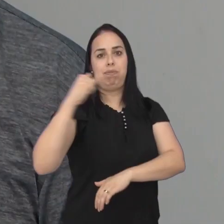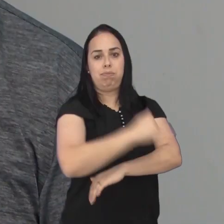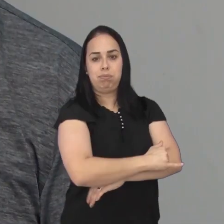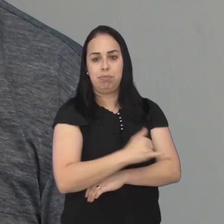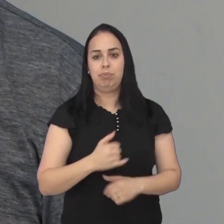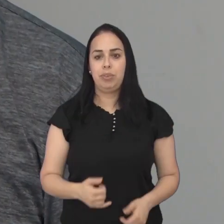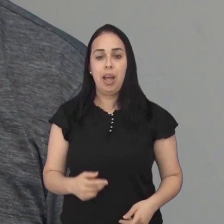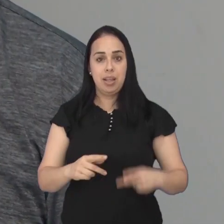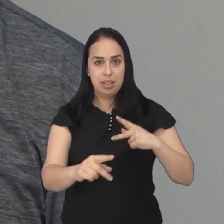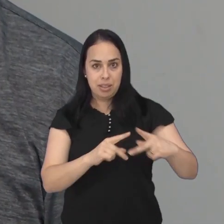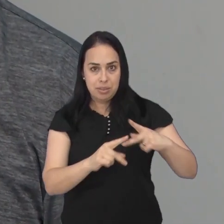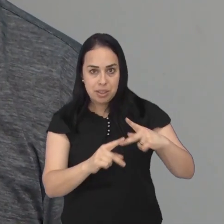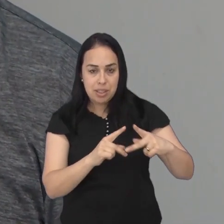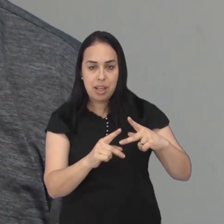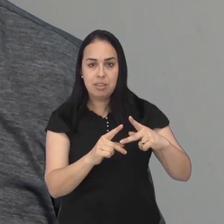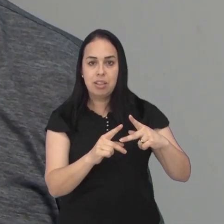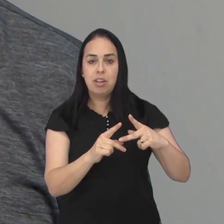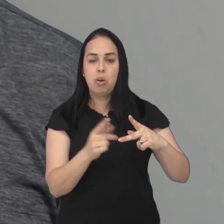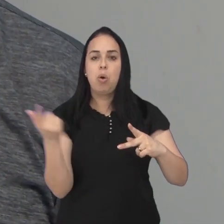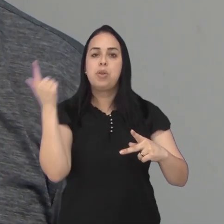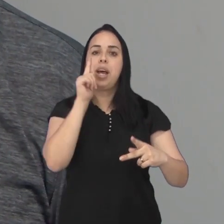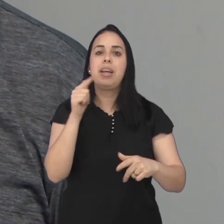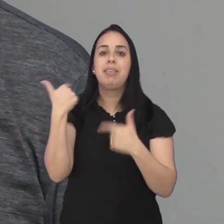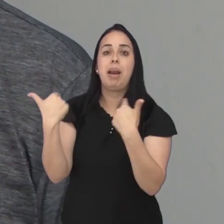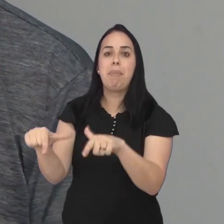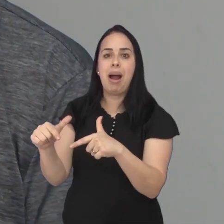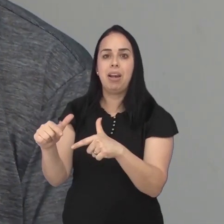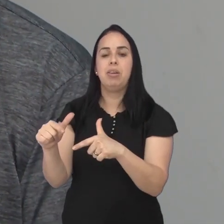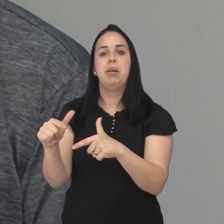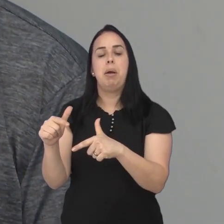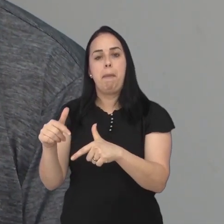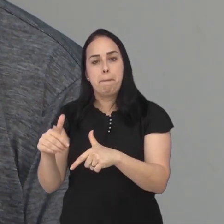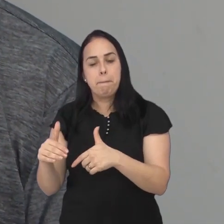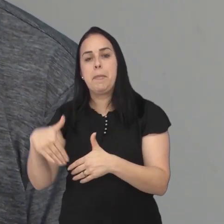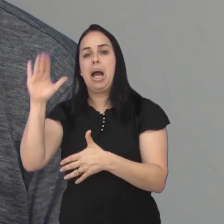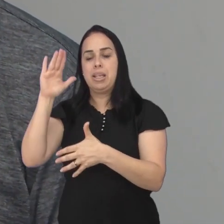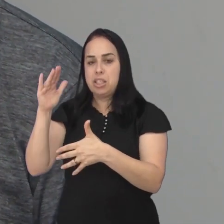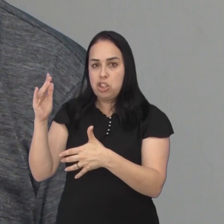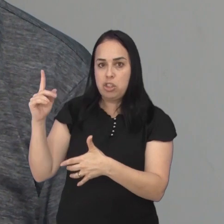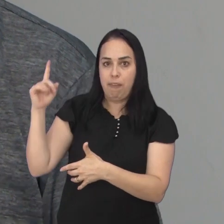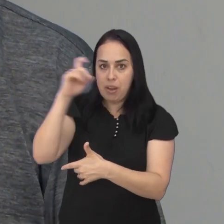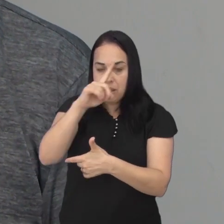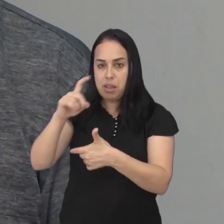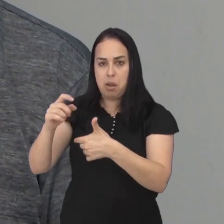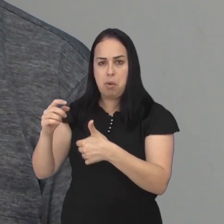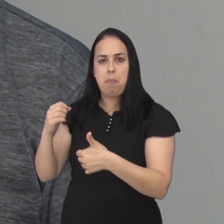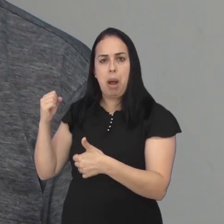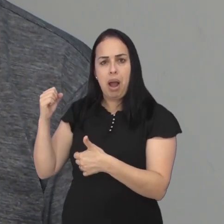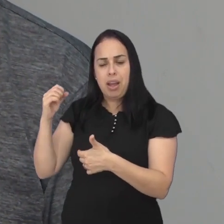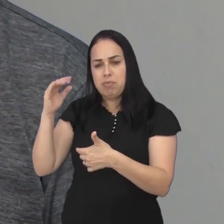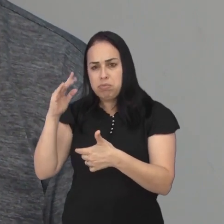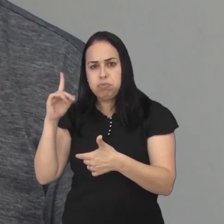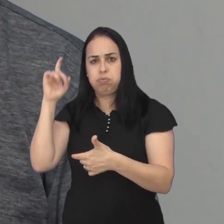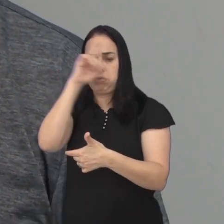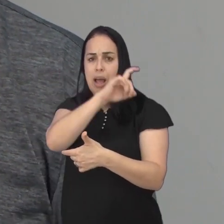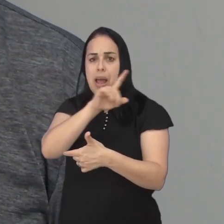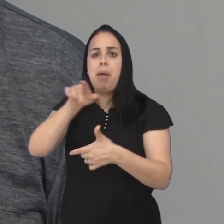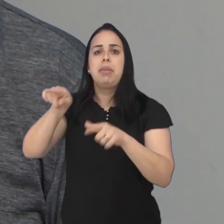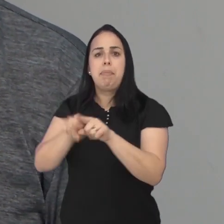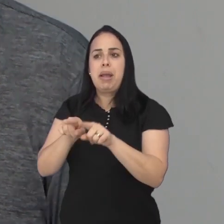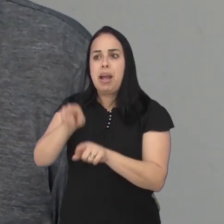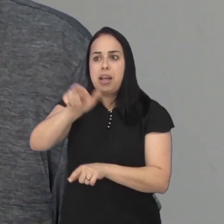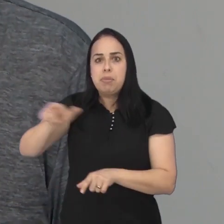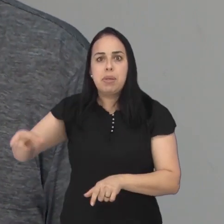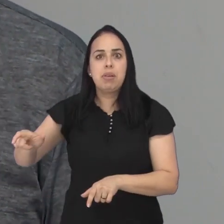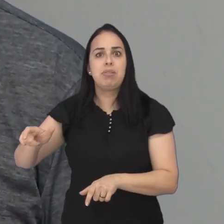aeronáutica. São José dos Campos gera um emprego de baixa complexidade, mas também de alta complexidade. Então essa alta complexidade